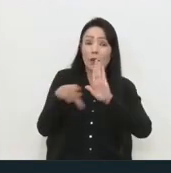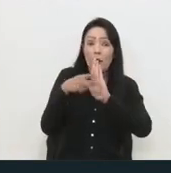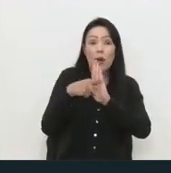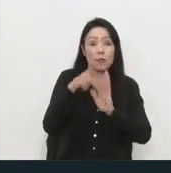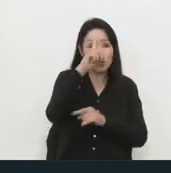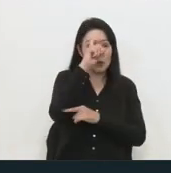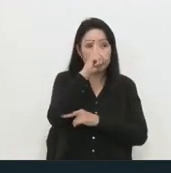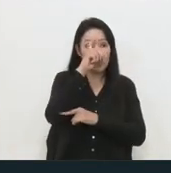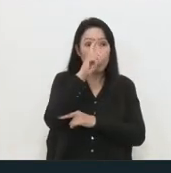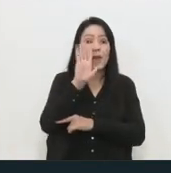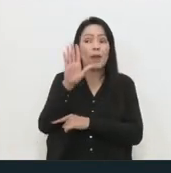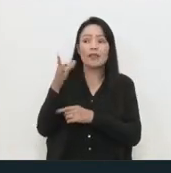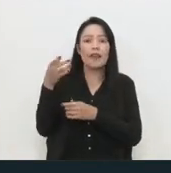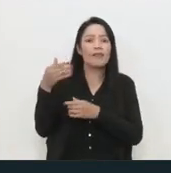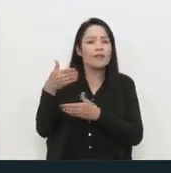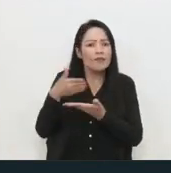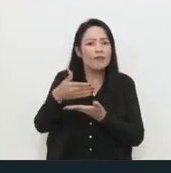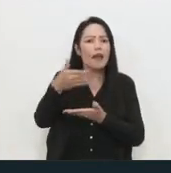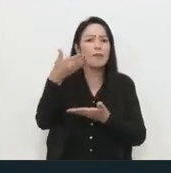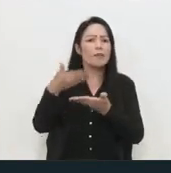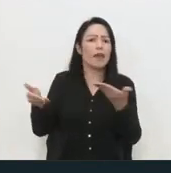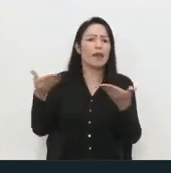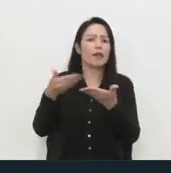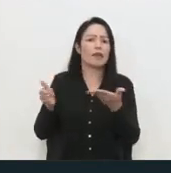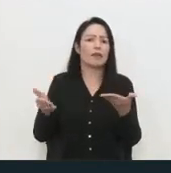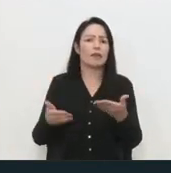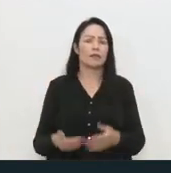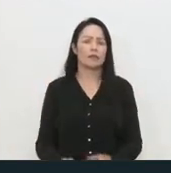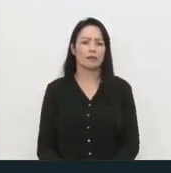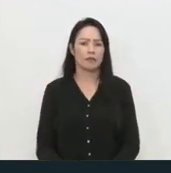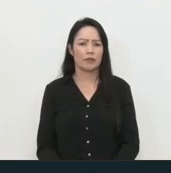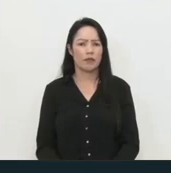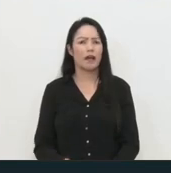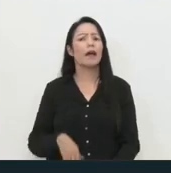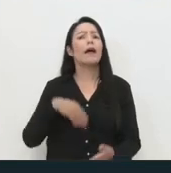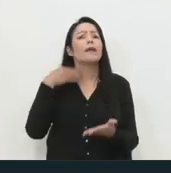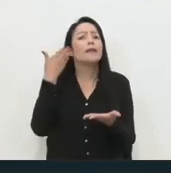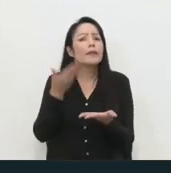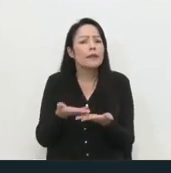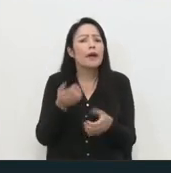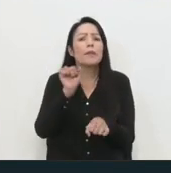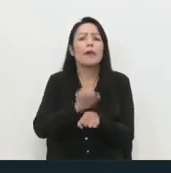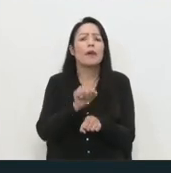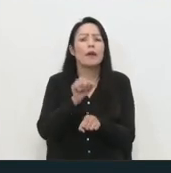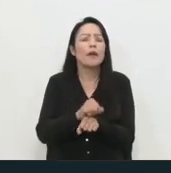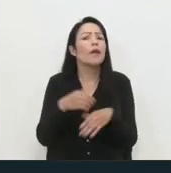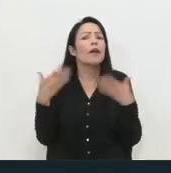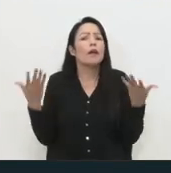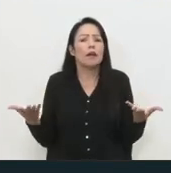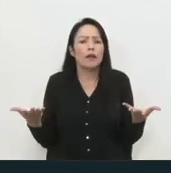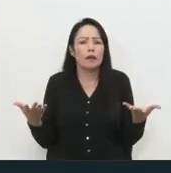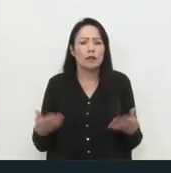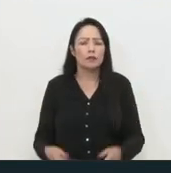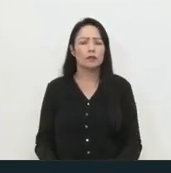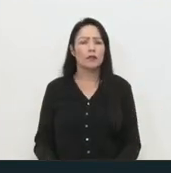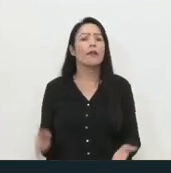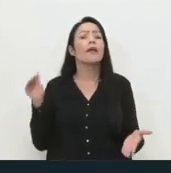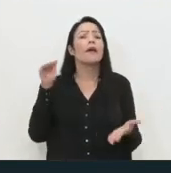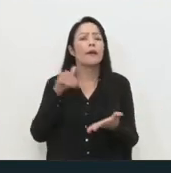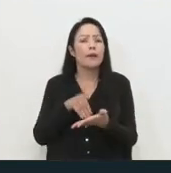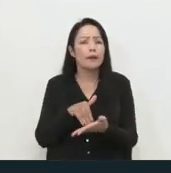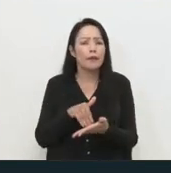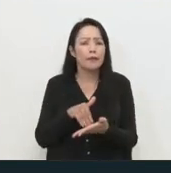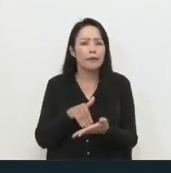acabando pela chuva até quando nós vamos aguardar isso eu peço ao prefeito Gucci